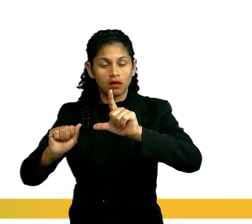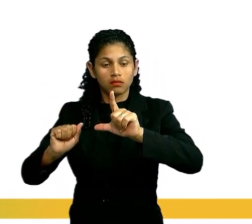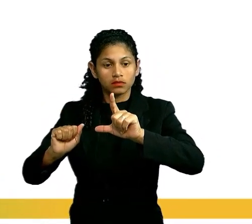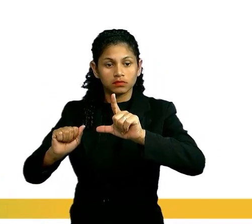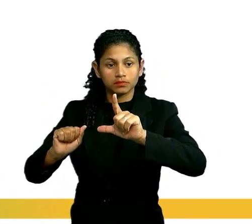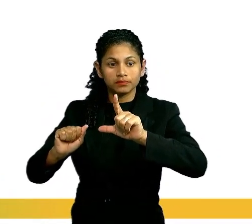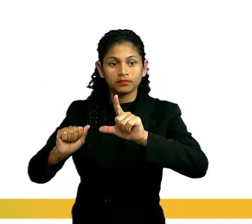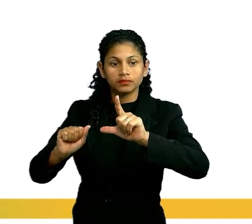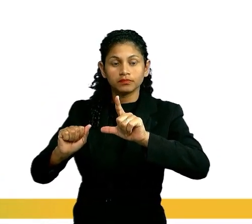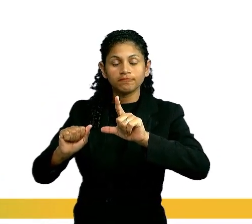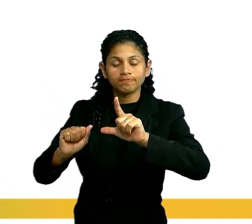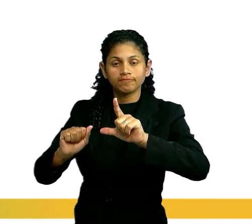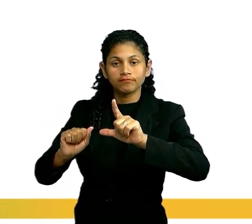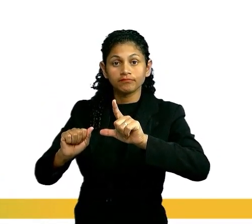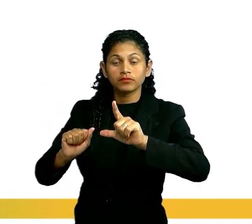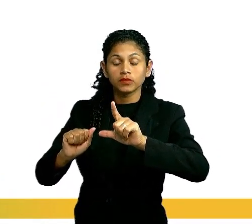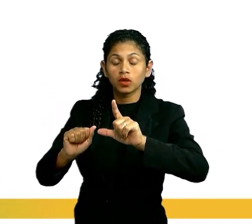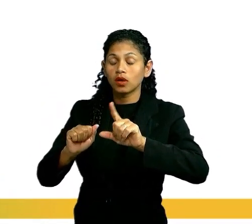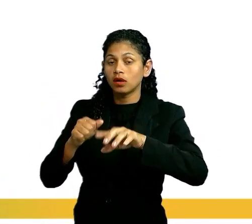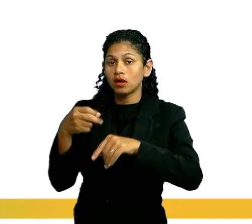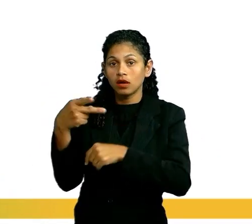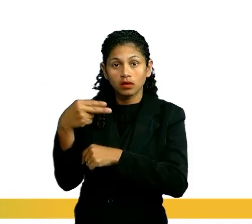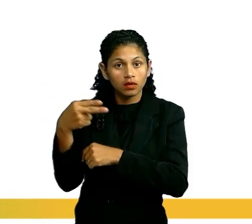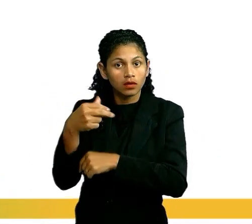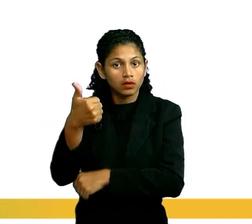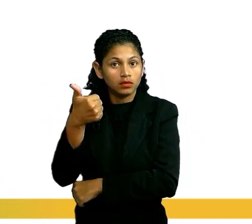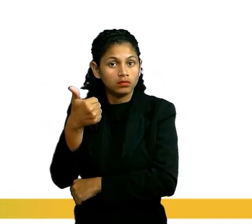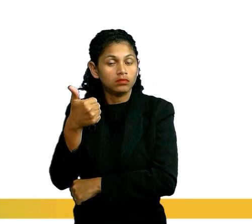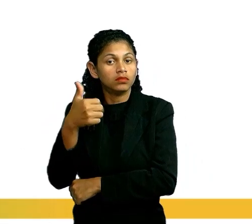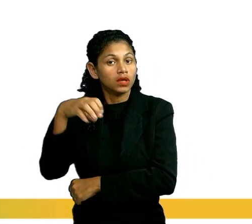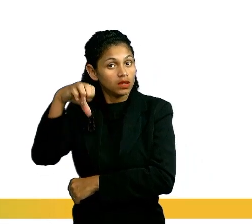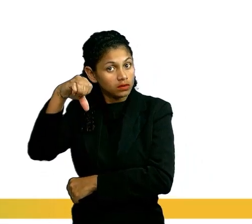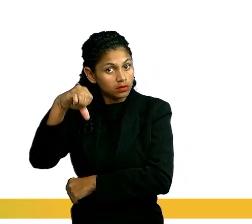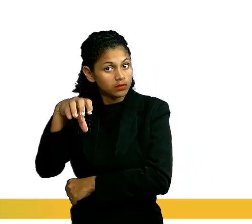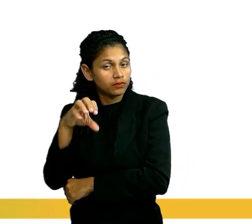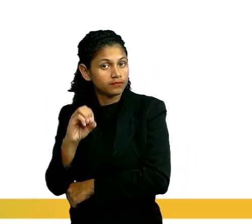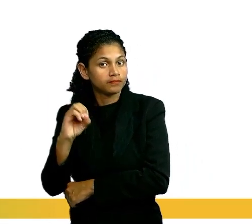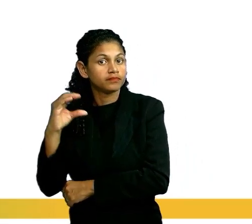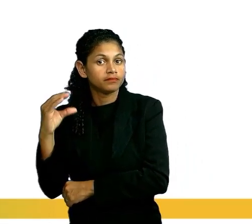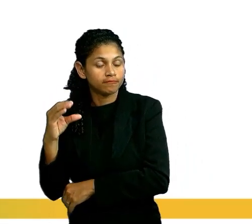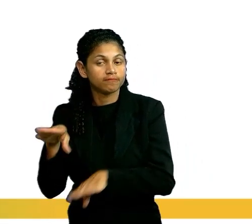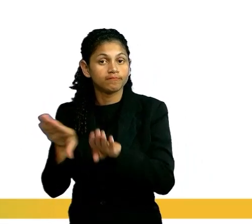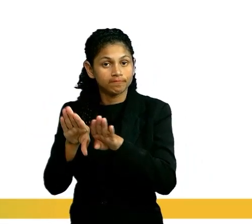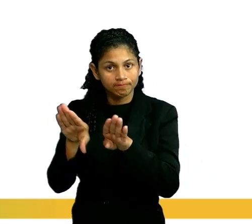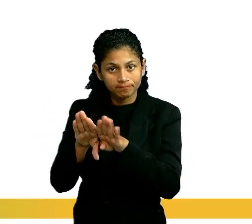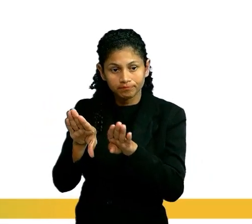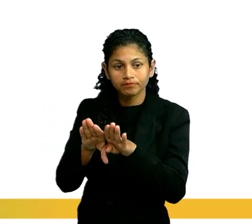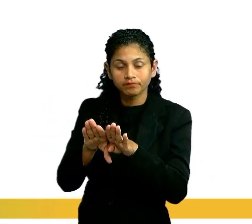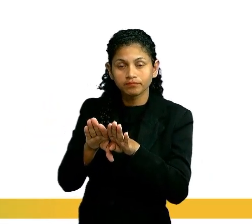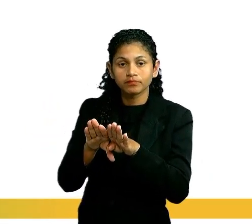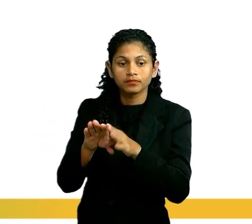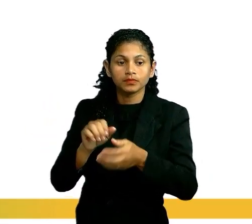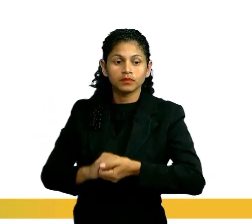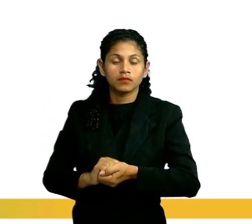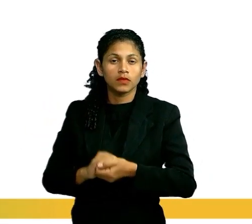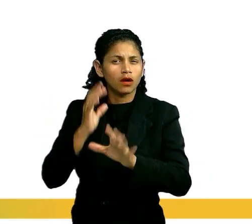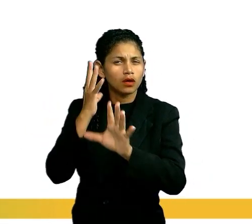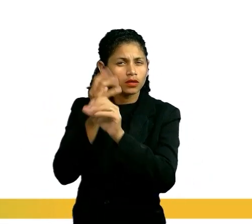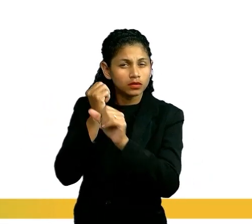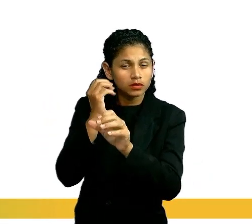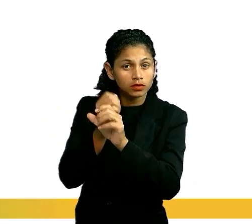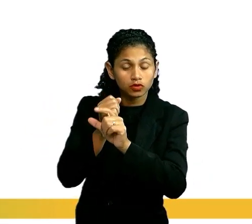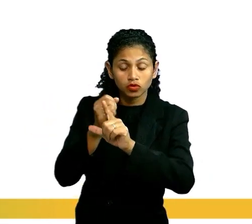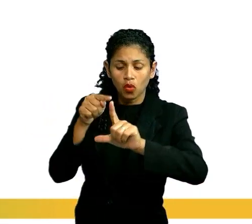alfa mais beta também vai dar 90 graus. Inclusive, eles são chamados de complementares por causa disso. E a soma dos